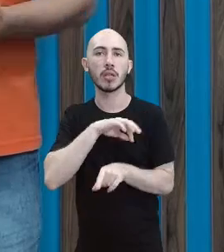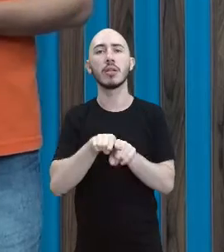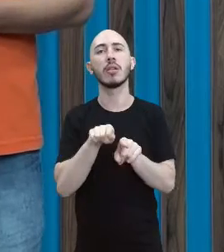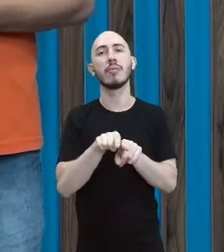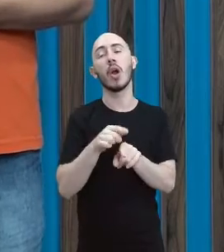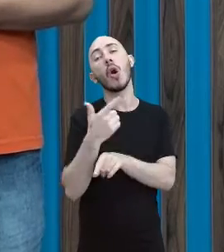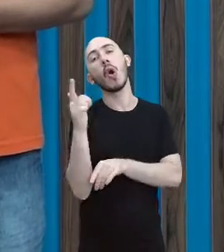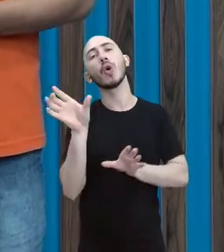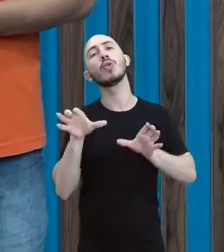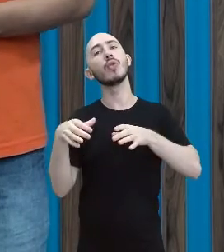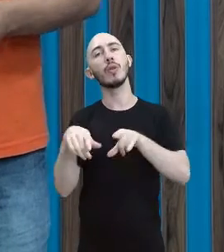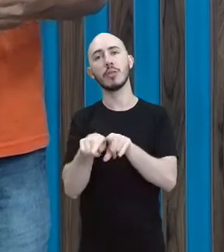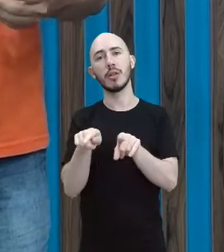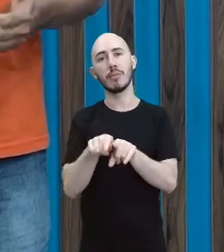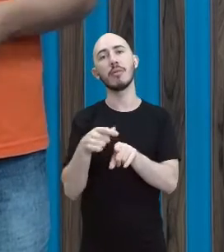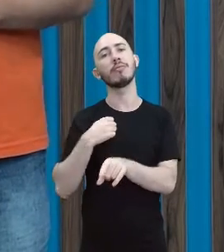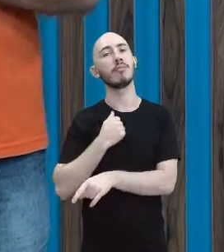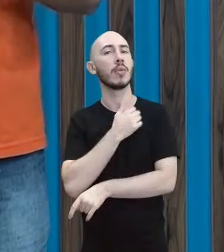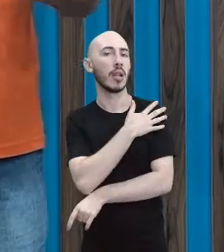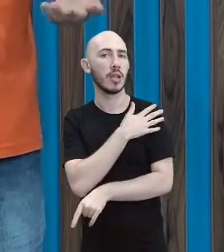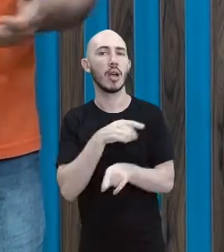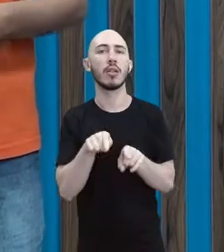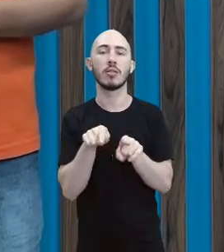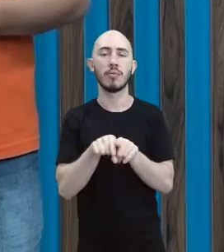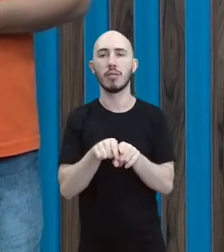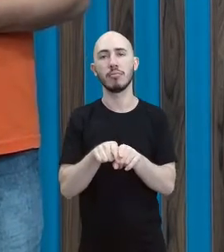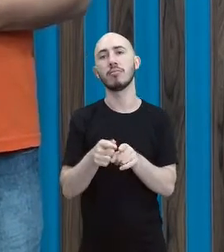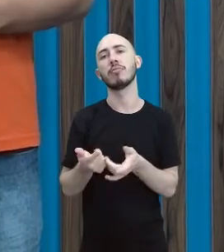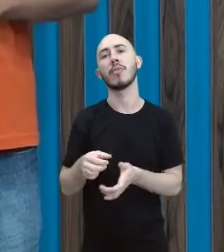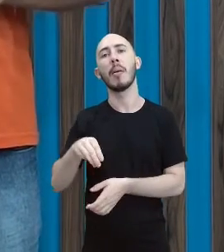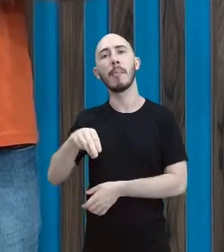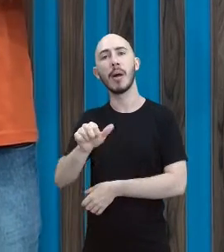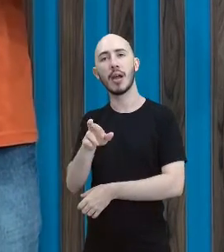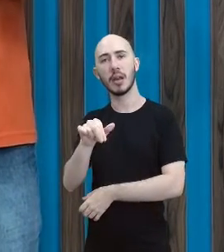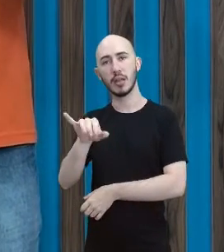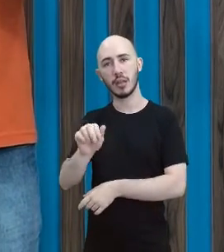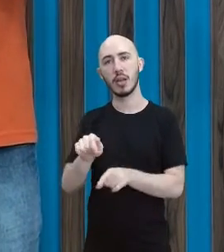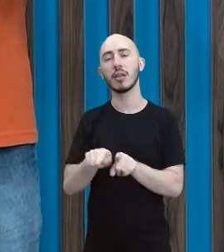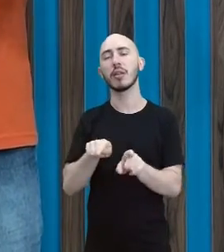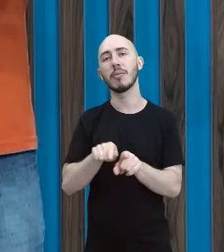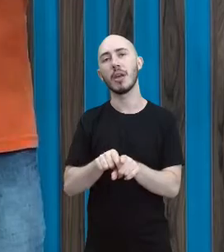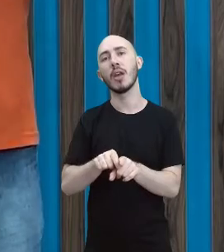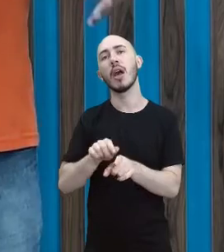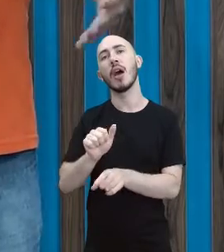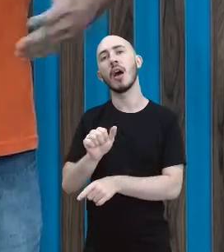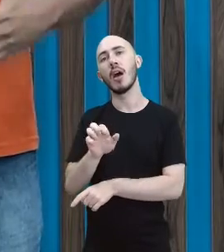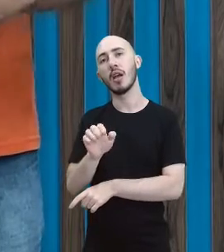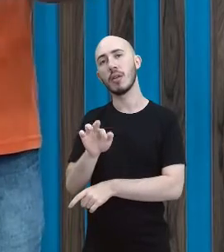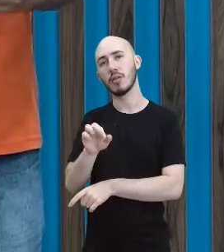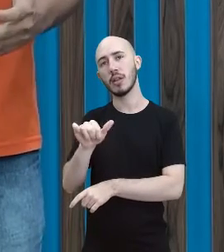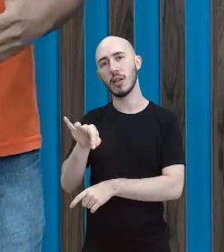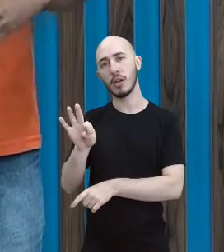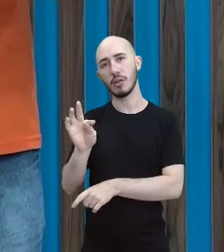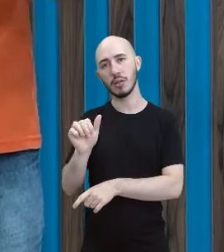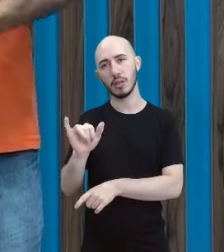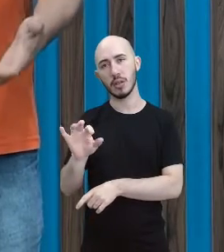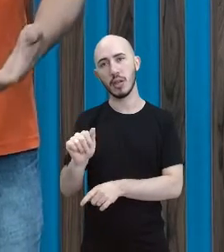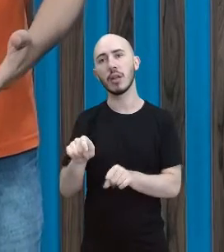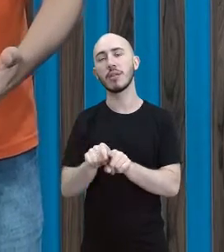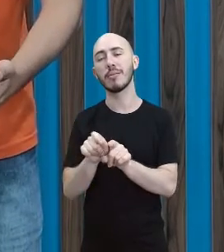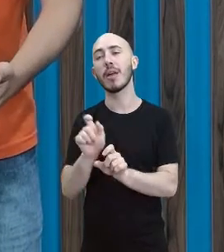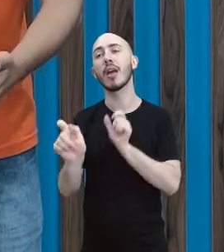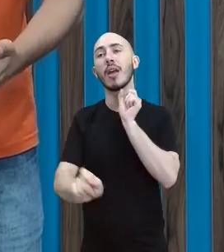outras forças também do militares, né? Marinha, aeronáutica. Então, isso abriu as portas para uma repressão e